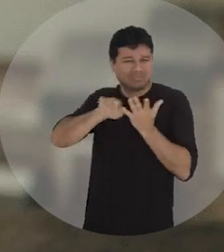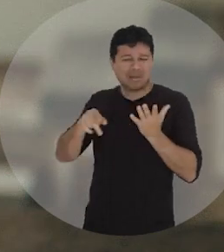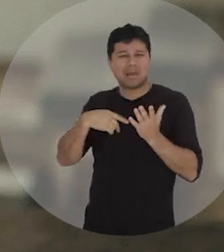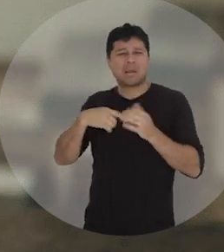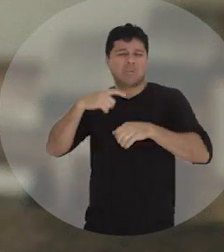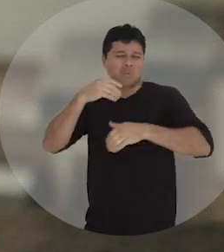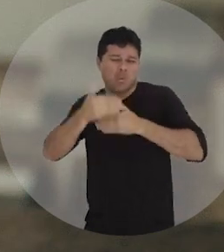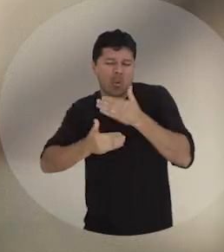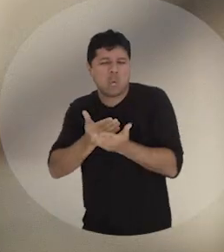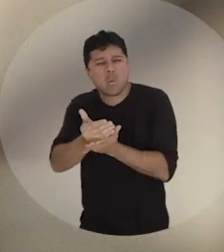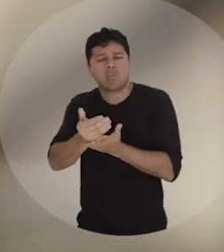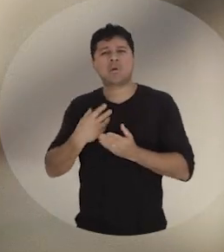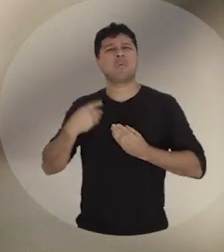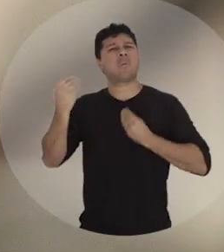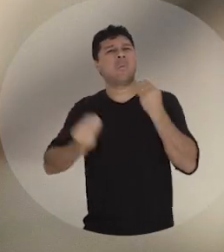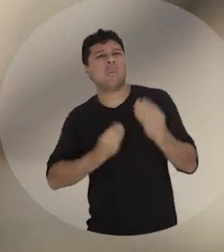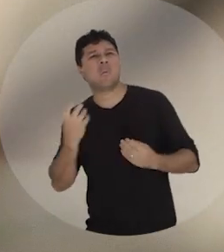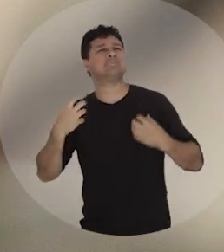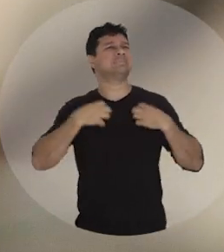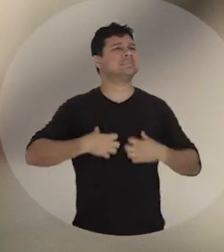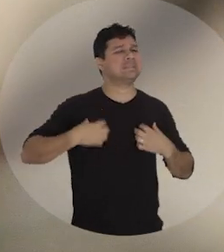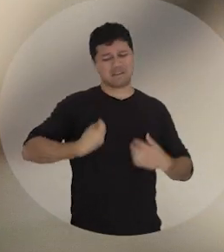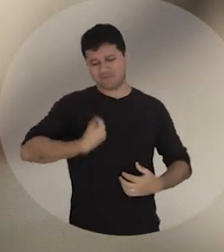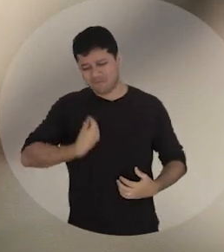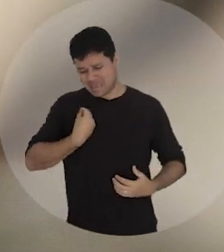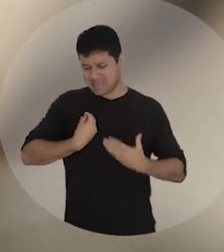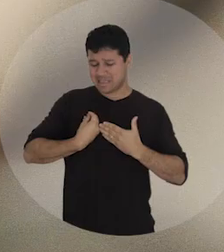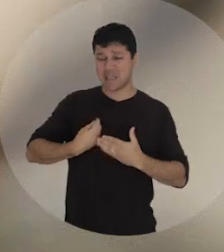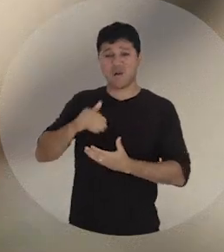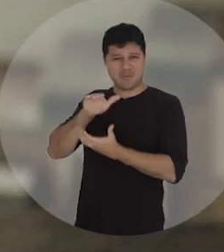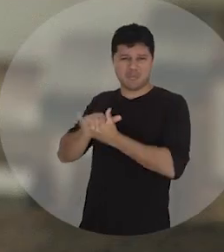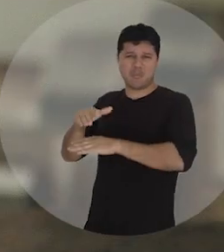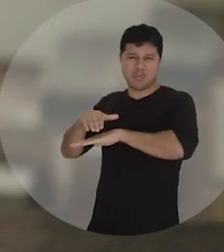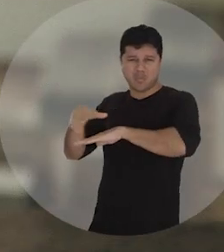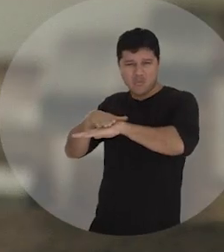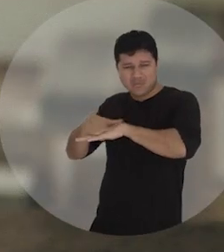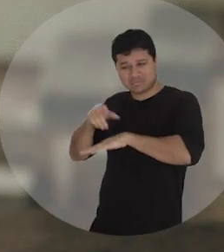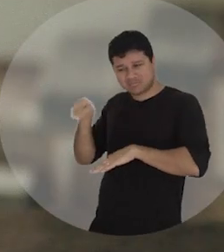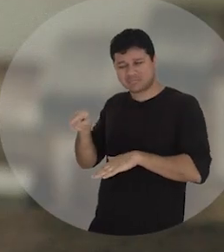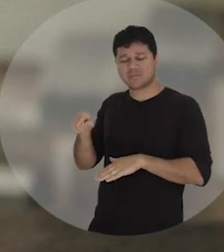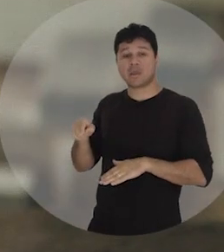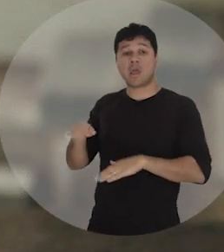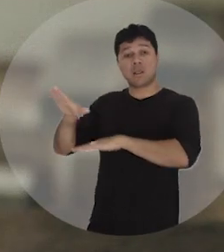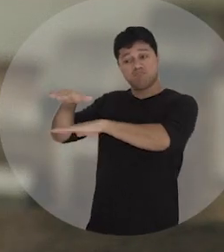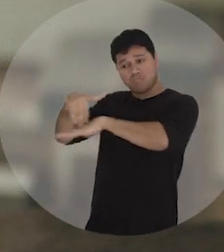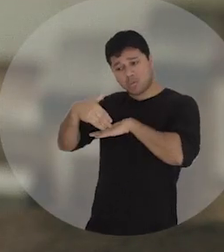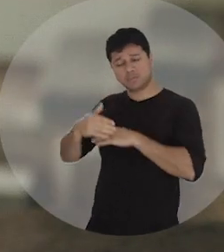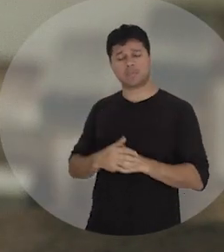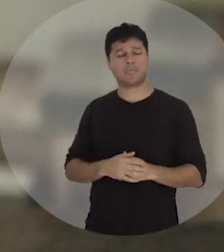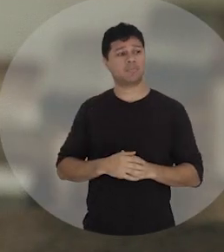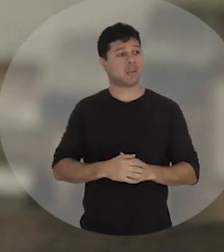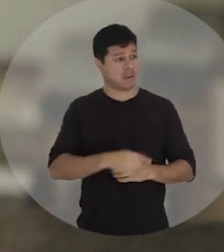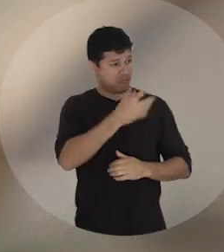né, nos primeiros momentos que eu falava como vai ser, né, a nossa vida, falava com o Bruno, e ele uma vez